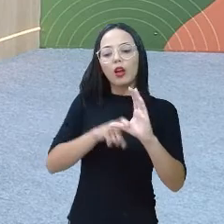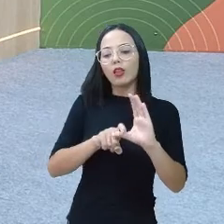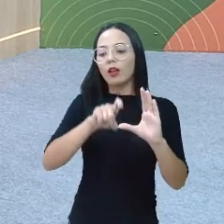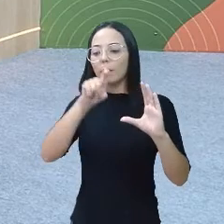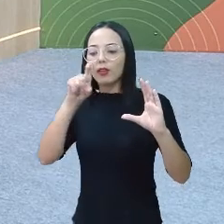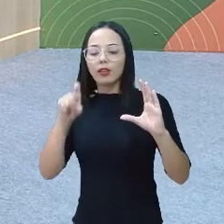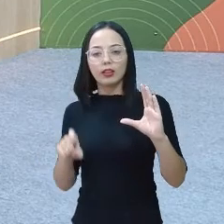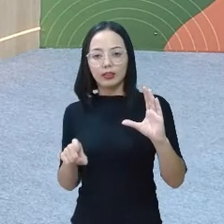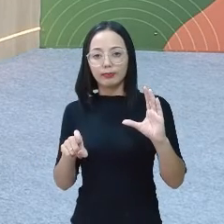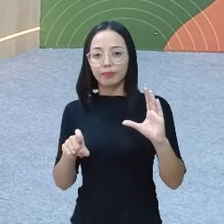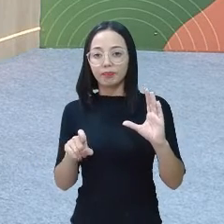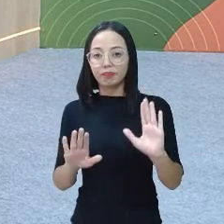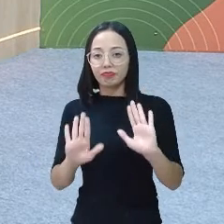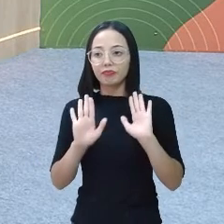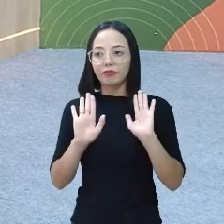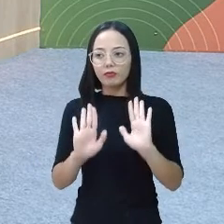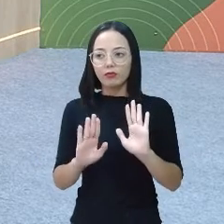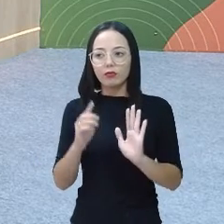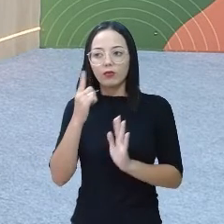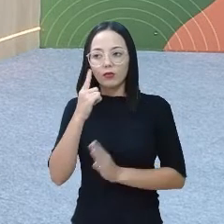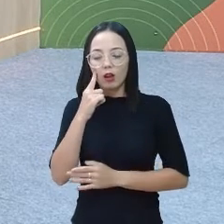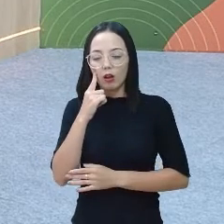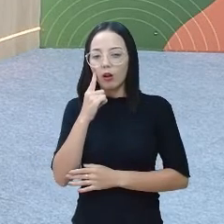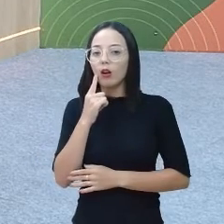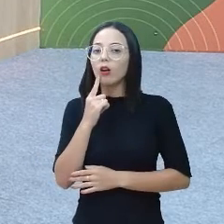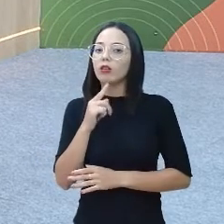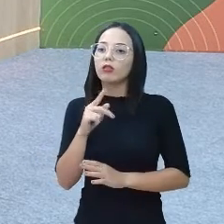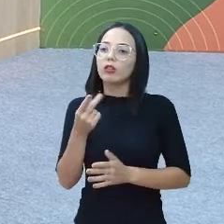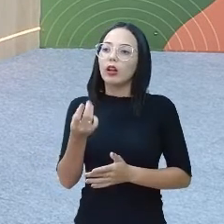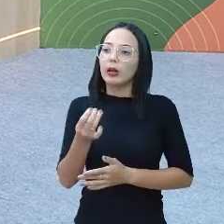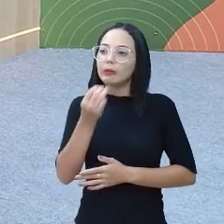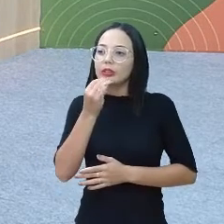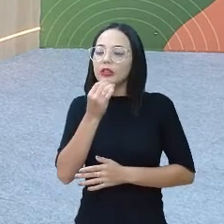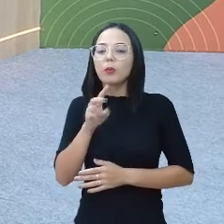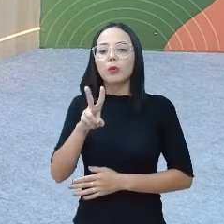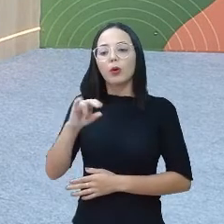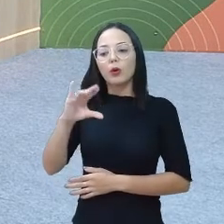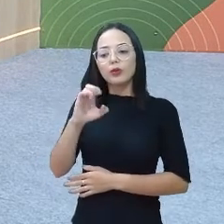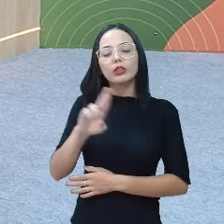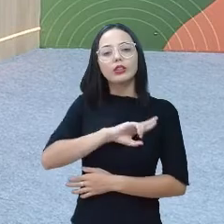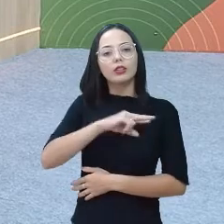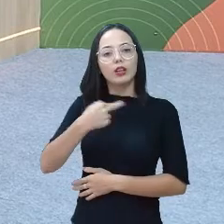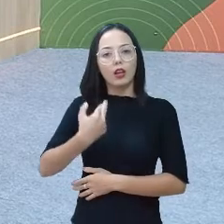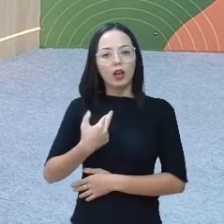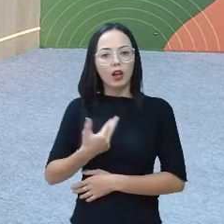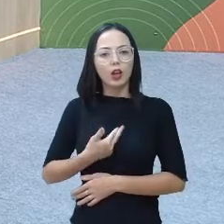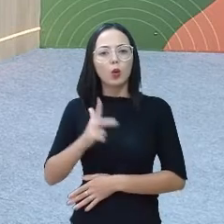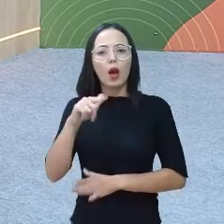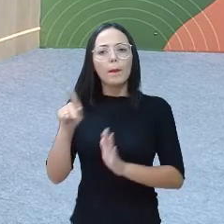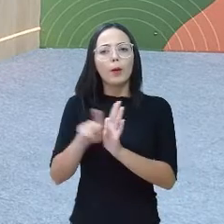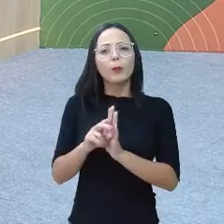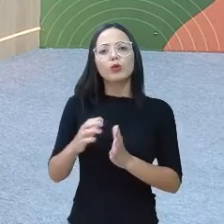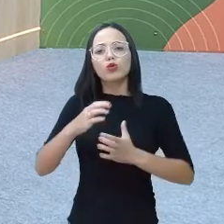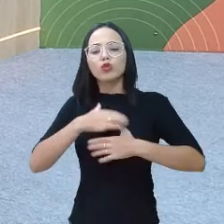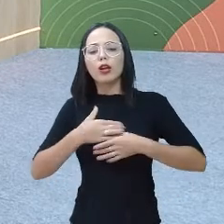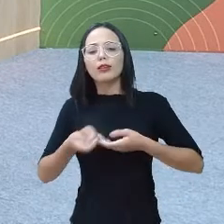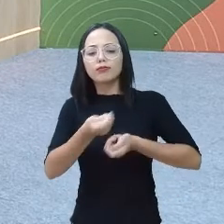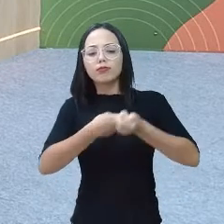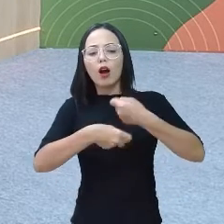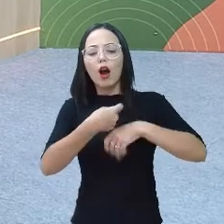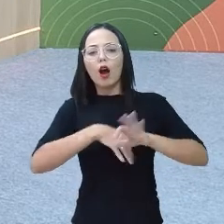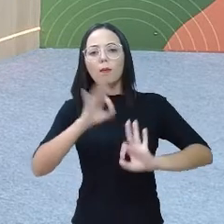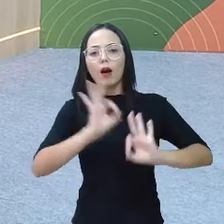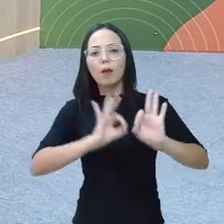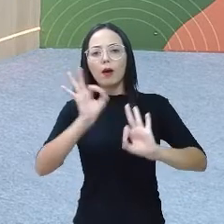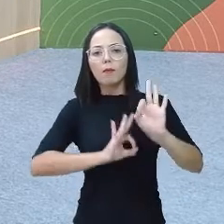si. E nesse sentido, esses vice-reinos, eles eram uma forma de administração aí